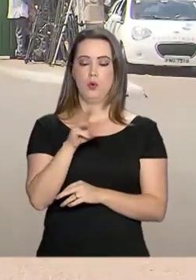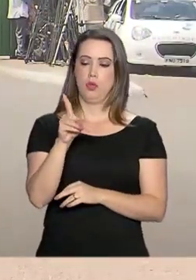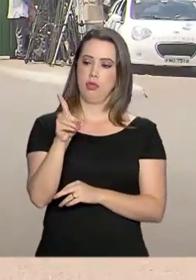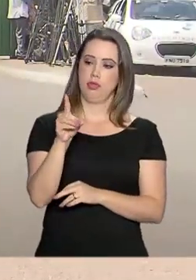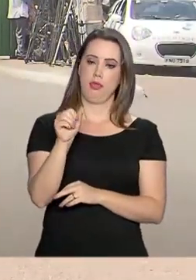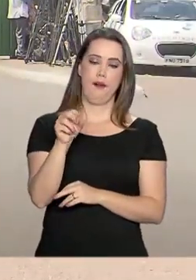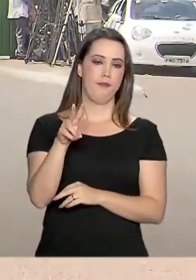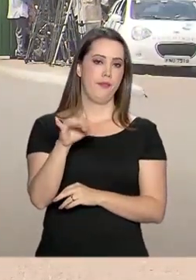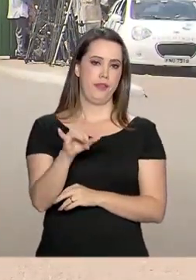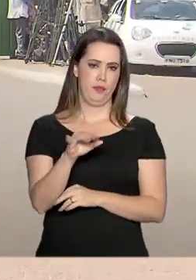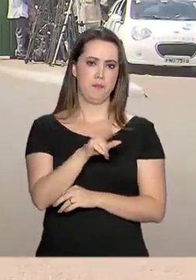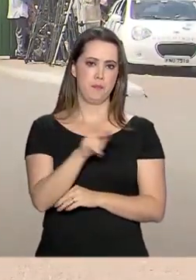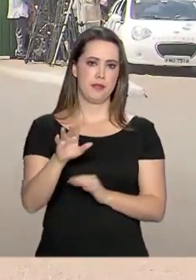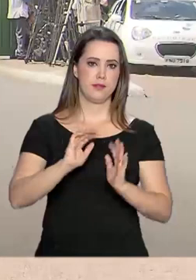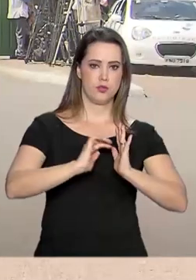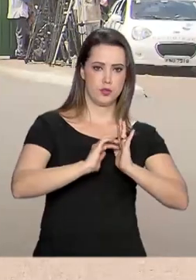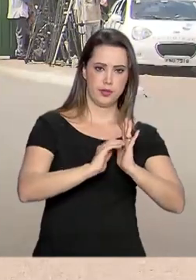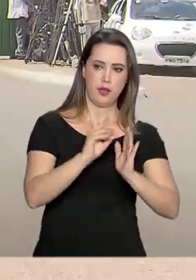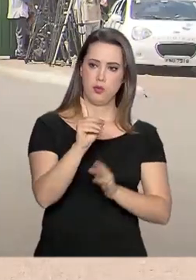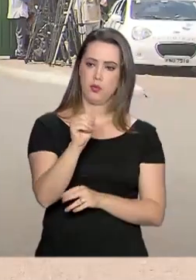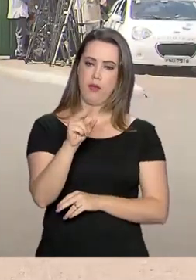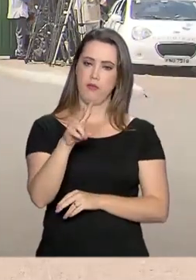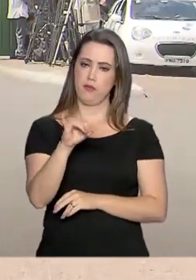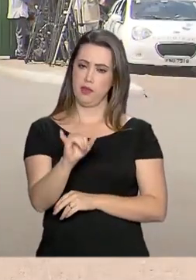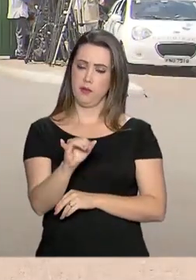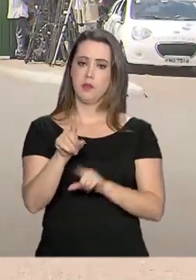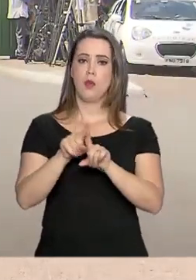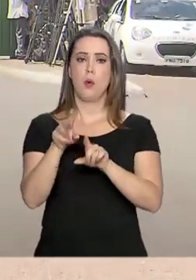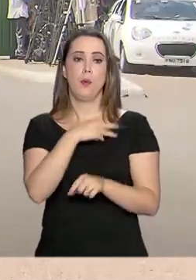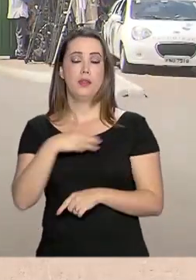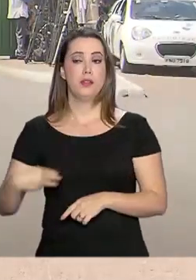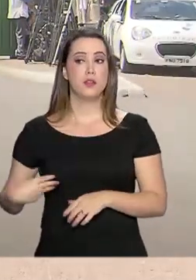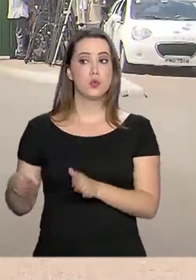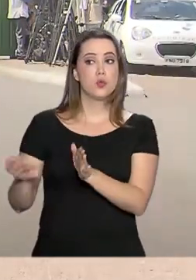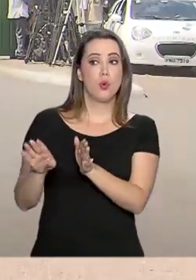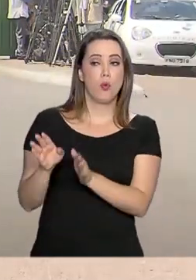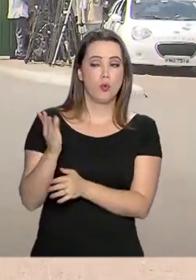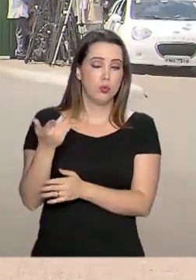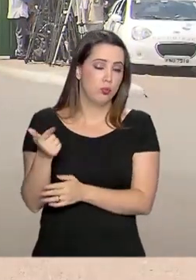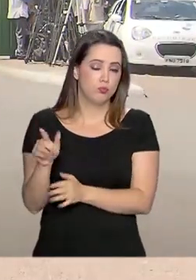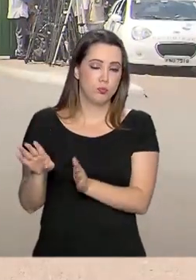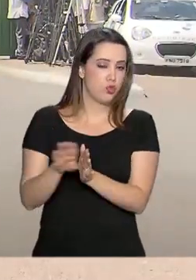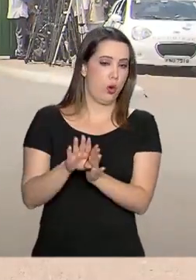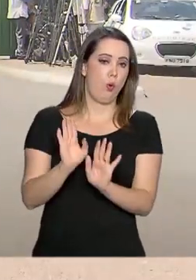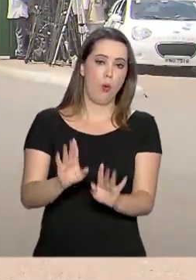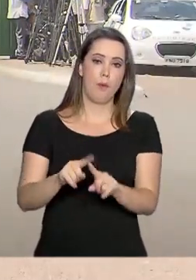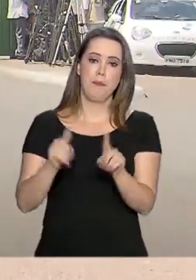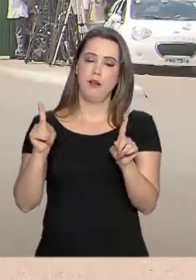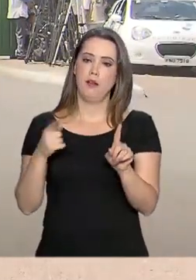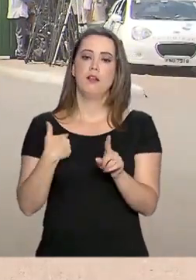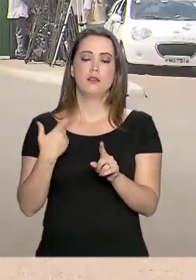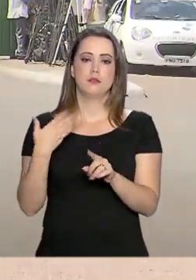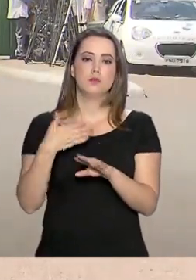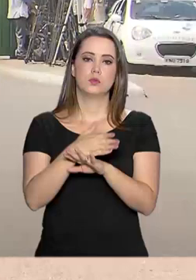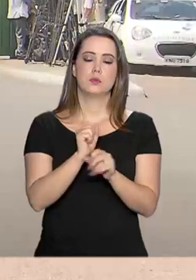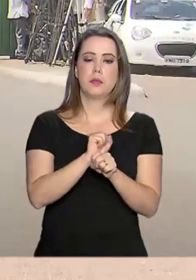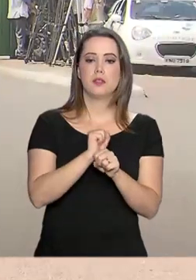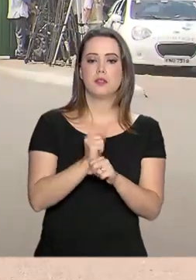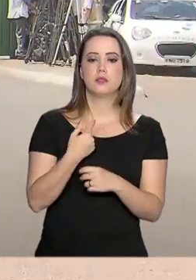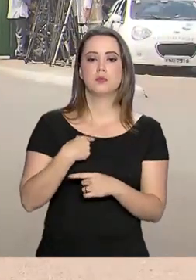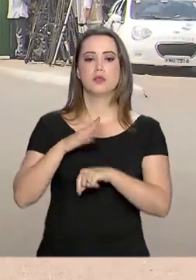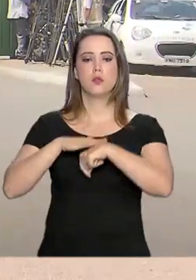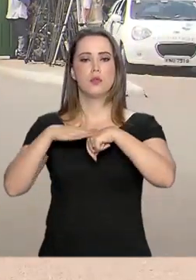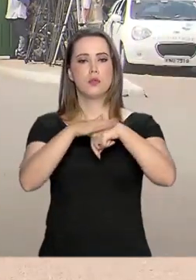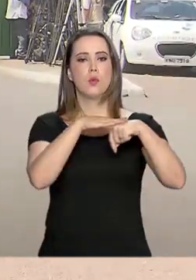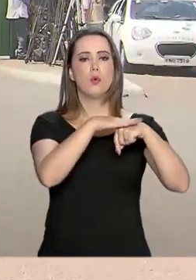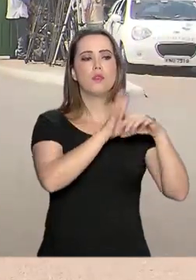nessa expectativa para que ele venha para essa reunião. Esse compromisso não estava na agenda do ministro, mas ele está conversando com